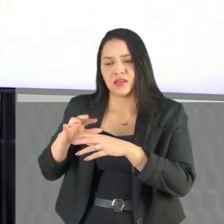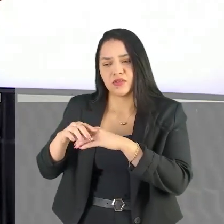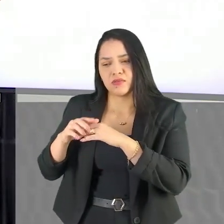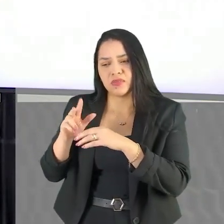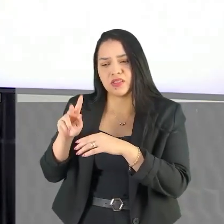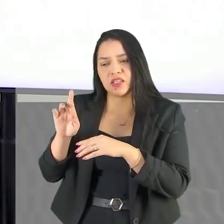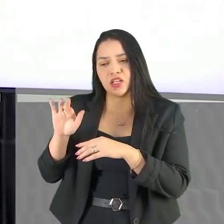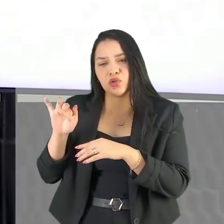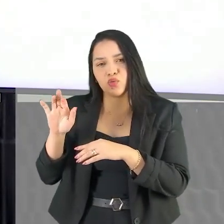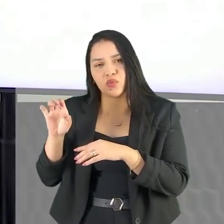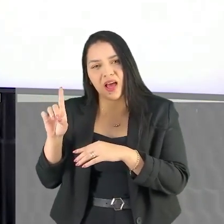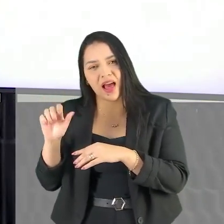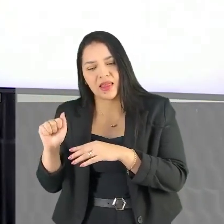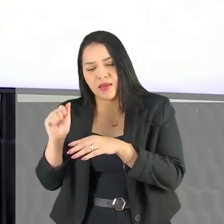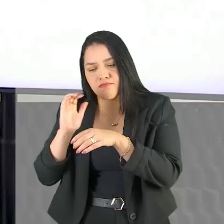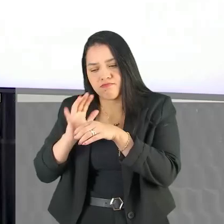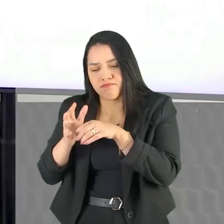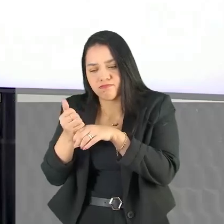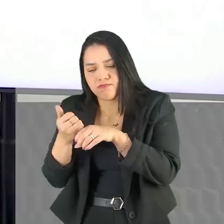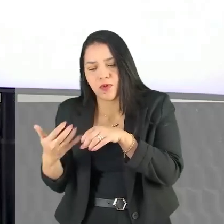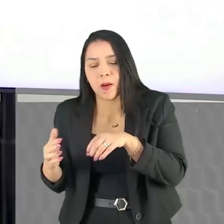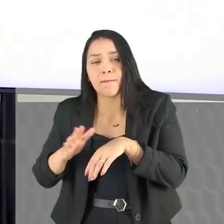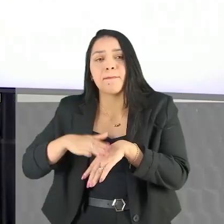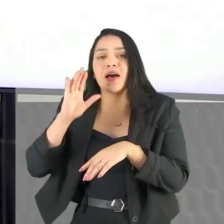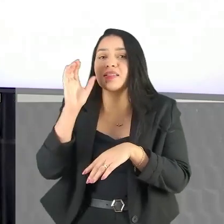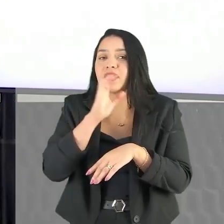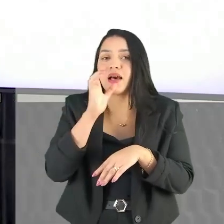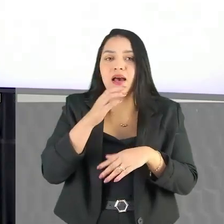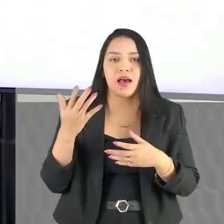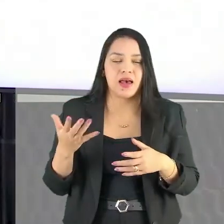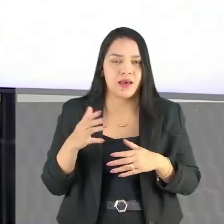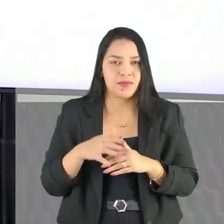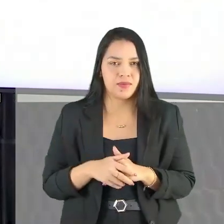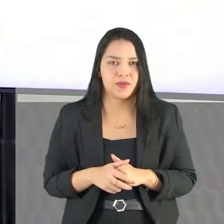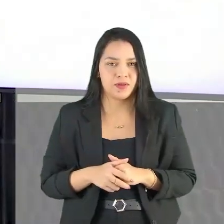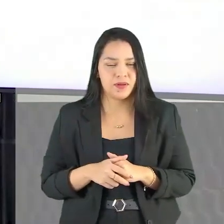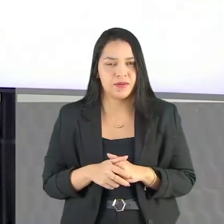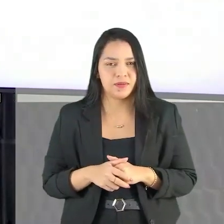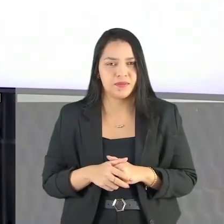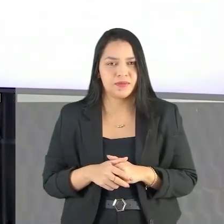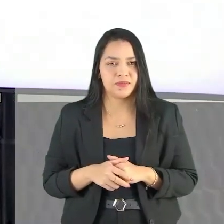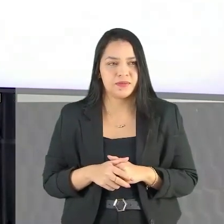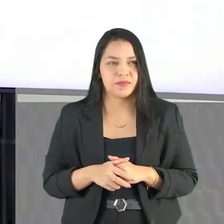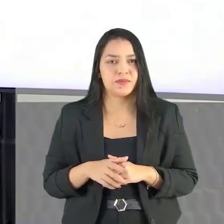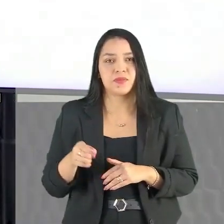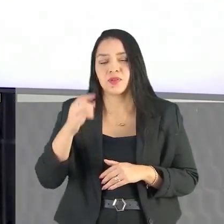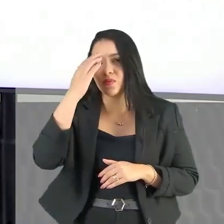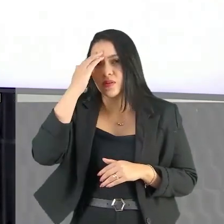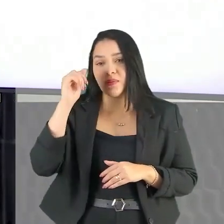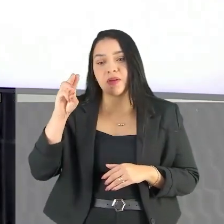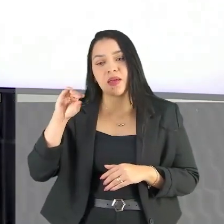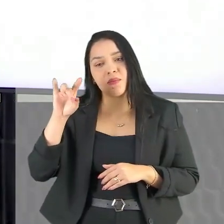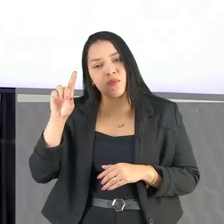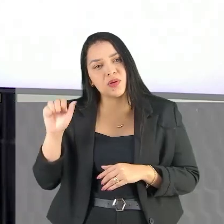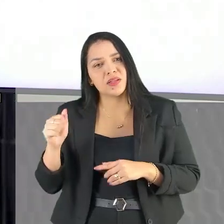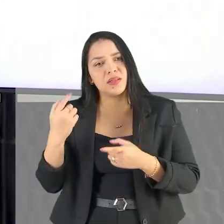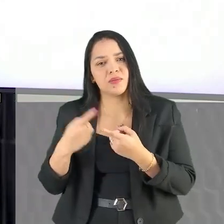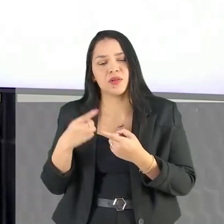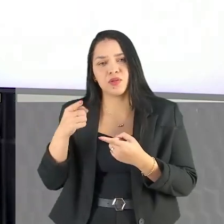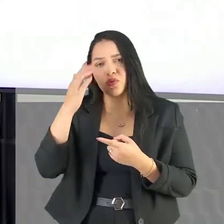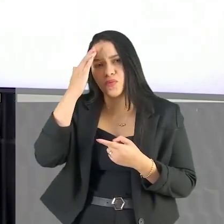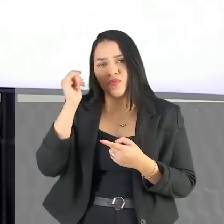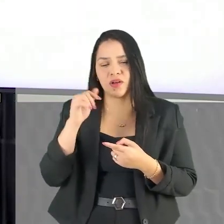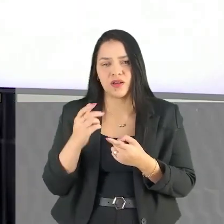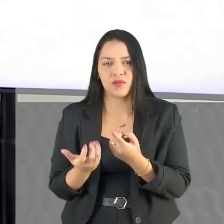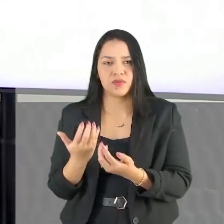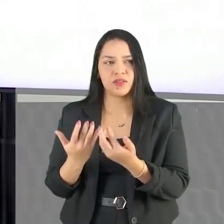triturada. Qual estraga mais rápido? Carne moída ou uma peça de carne? Tu sabe que é a carne moída. Tanto que quando você vai